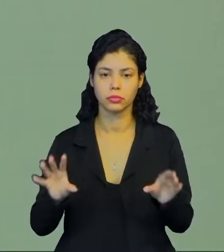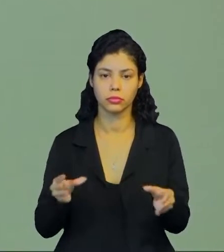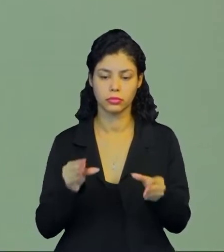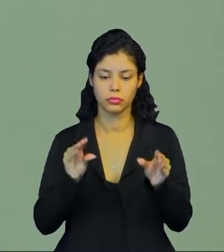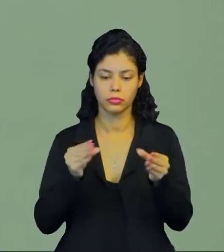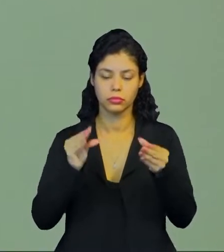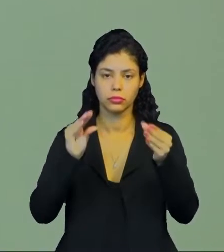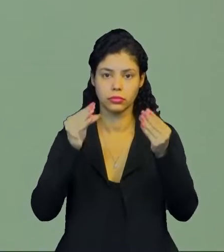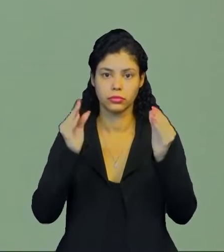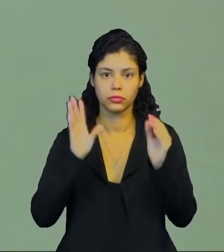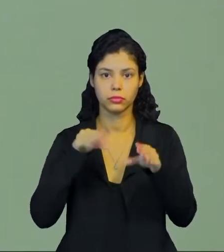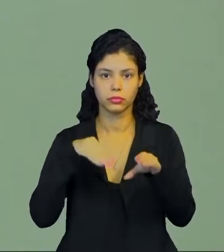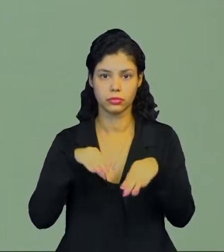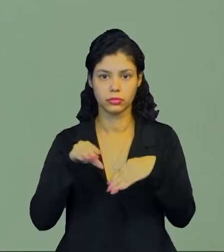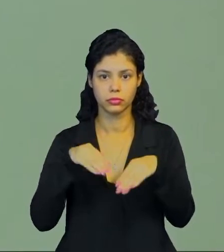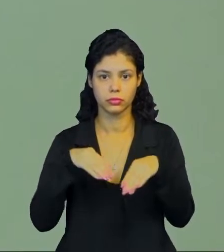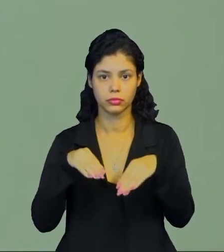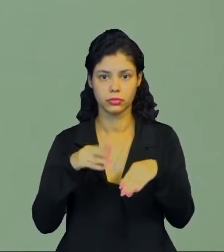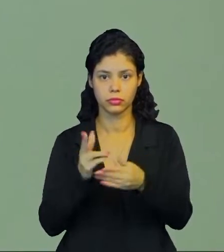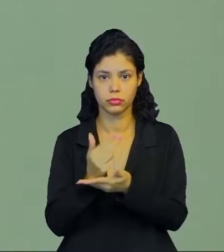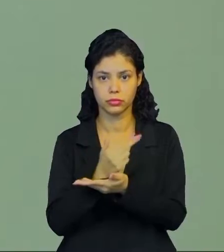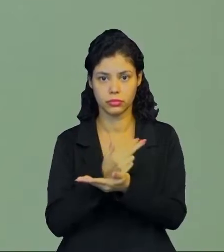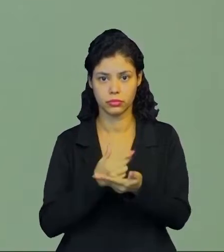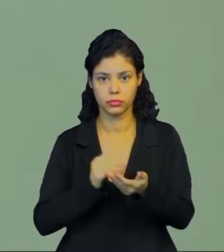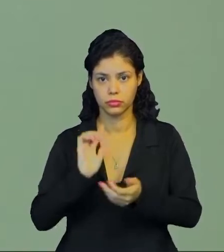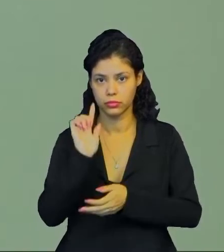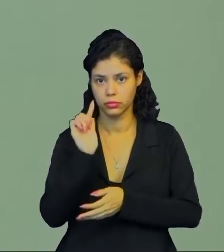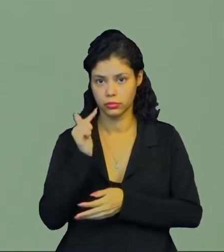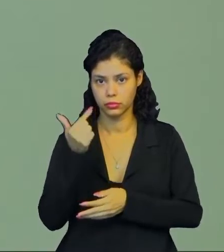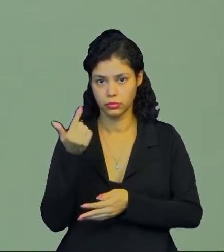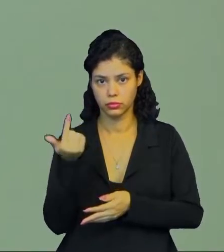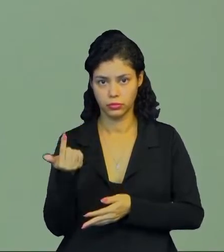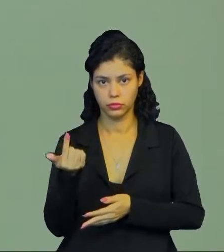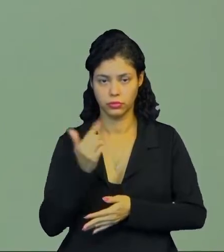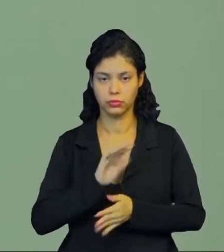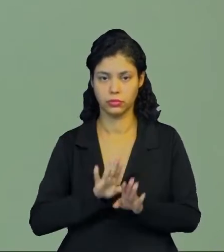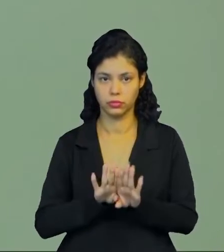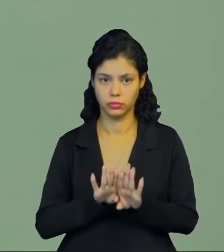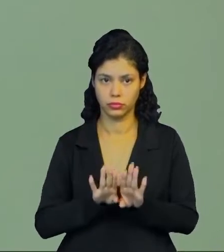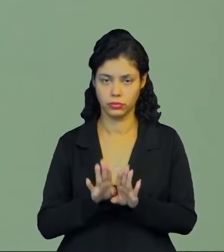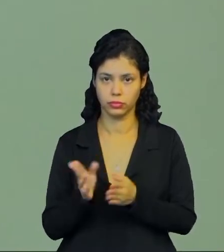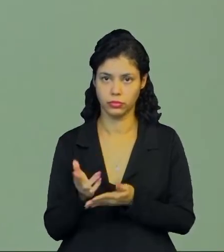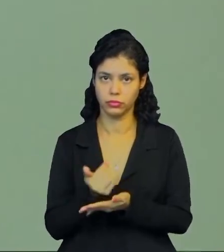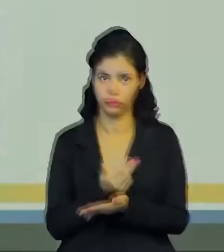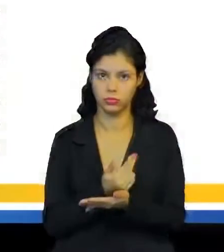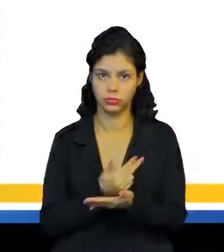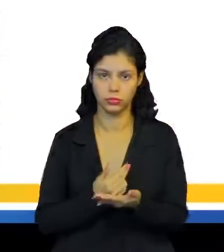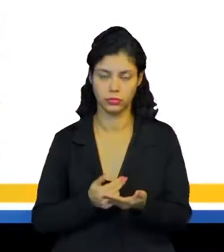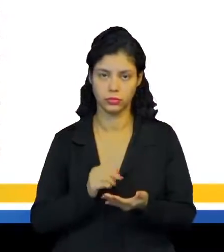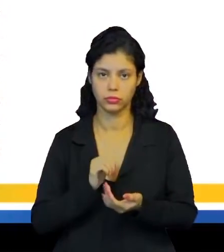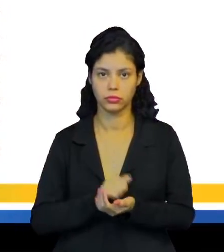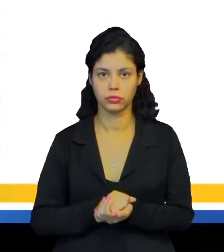esculturas, nas artes plásticas e em várias outras modalidades aí das artes, certo?